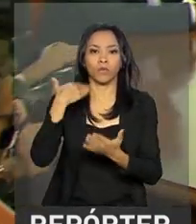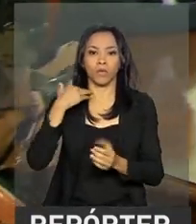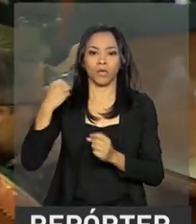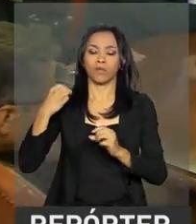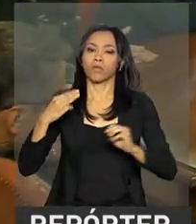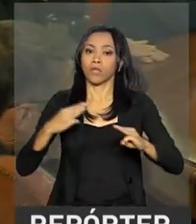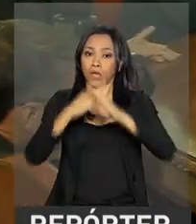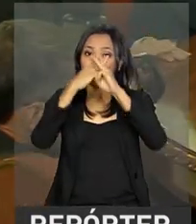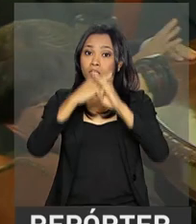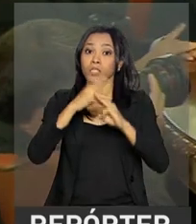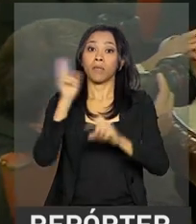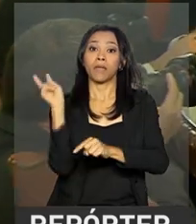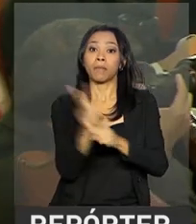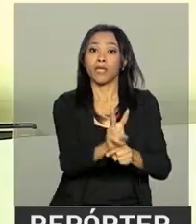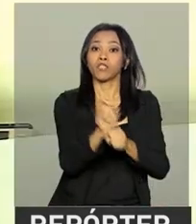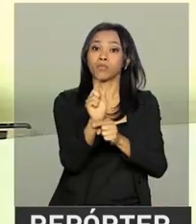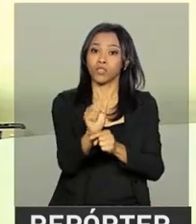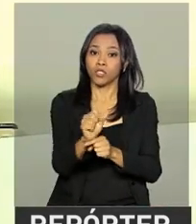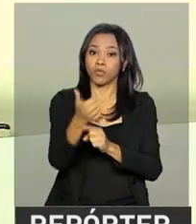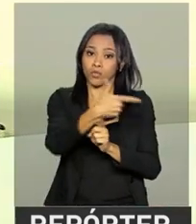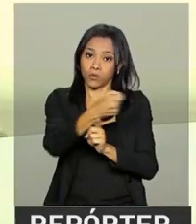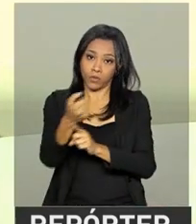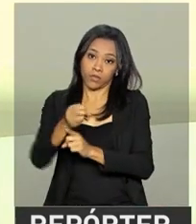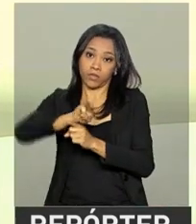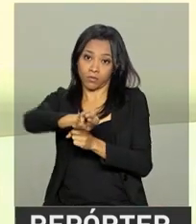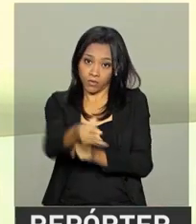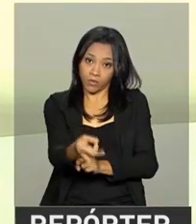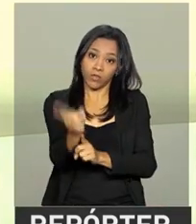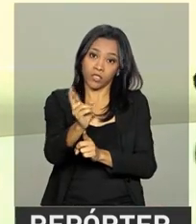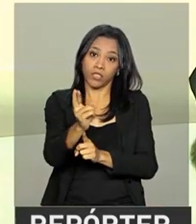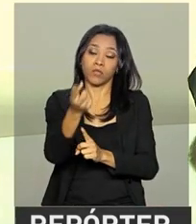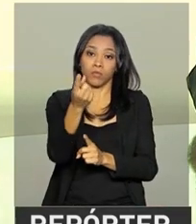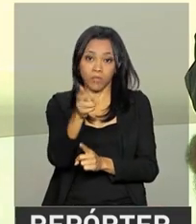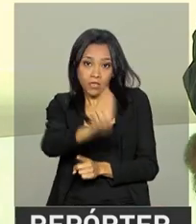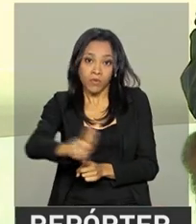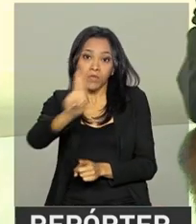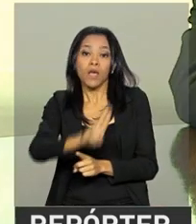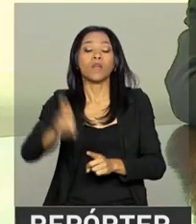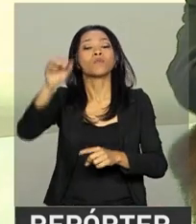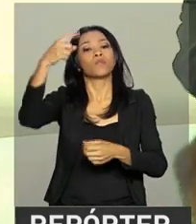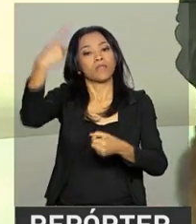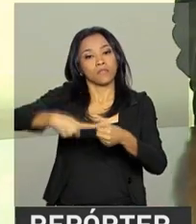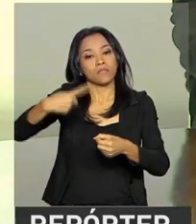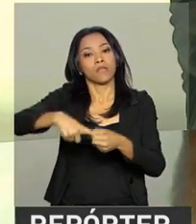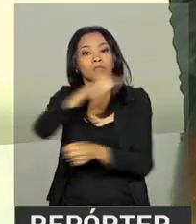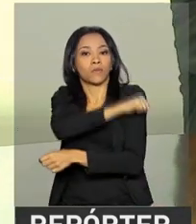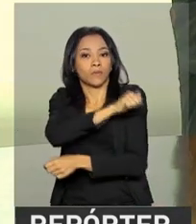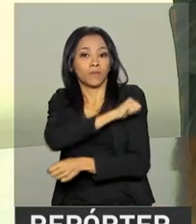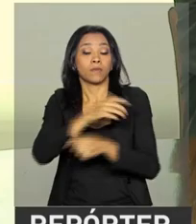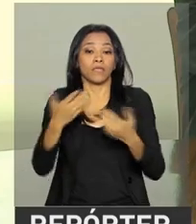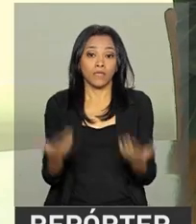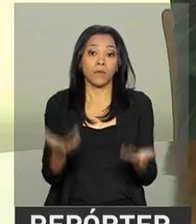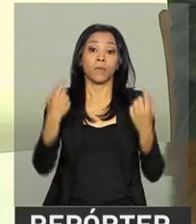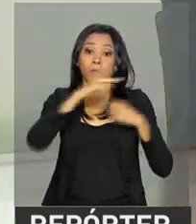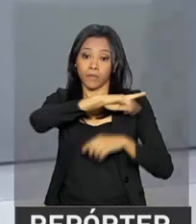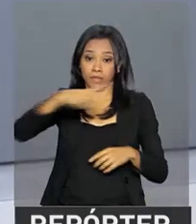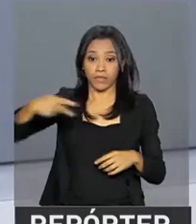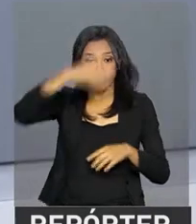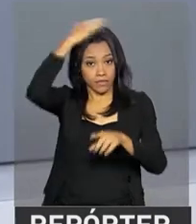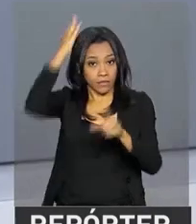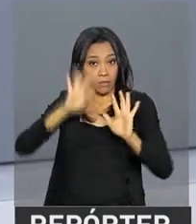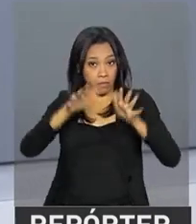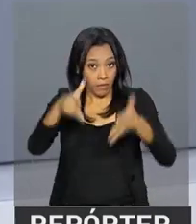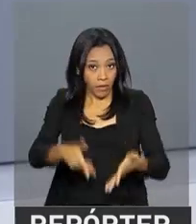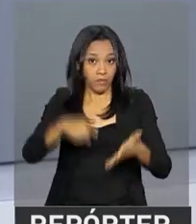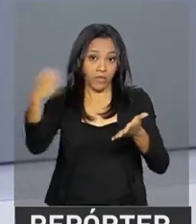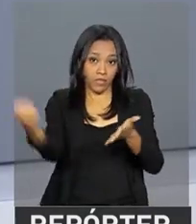de R$ 200 milhões para investimentos no município. O presidente da República, Michel Temer, participou da assinatura.